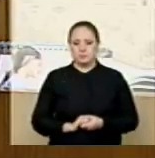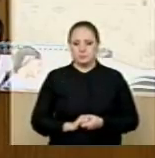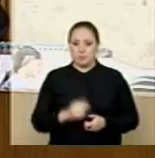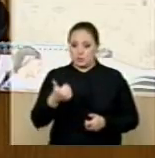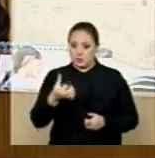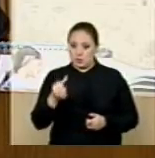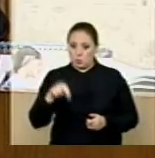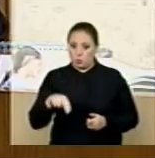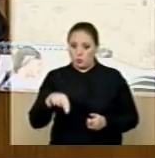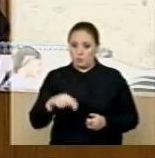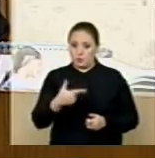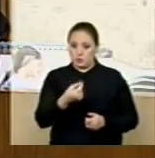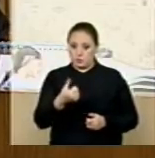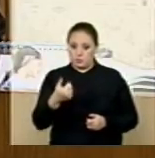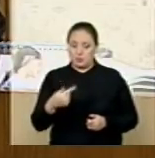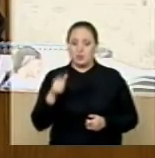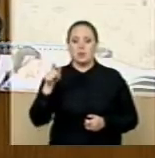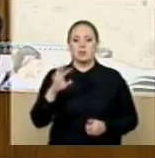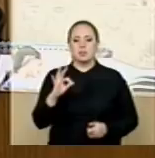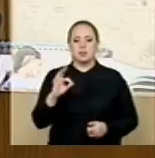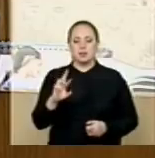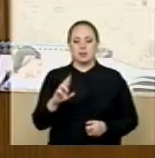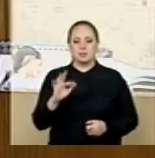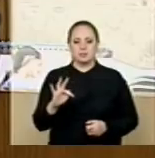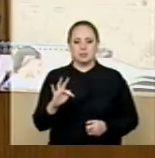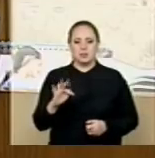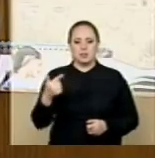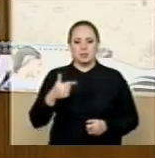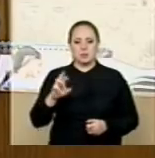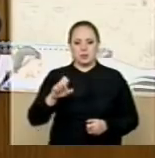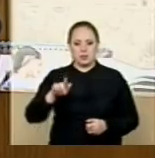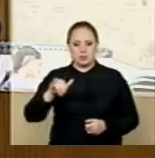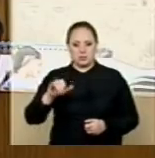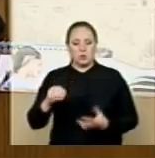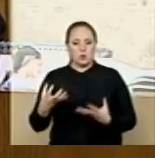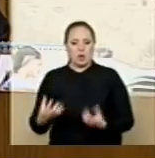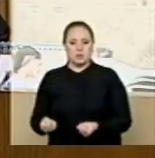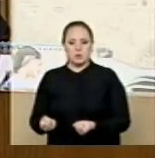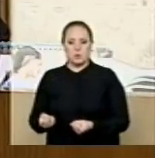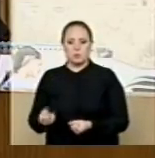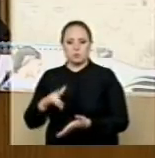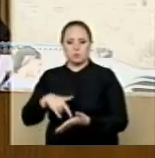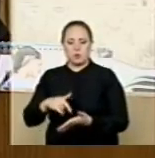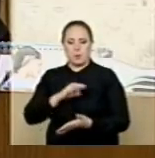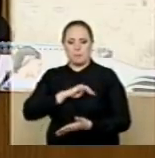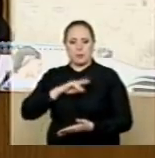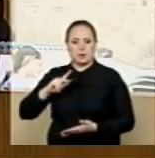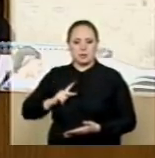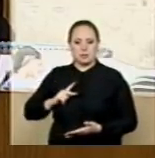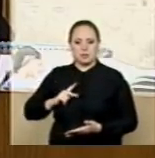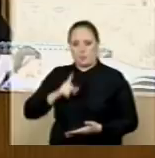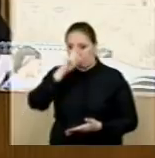Regional Federal da 2ª Região, acolhendo o pedido do Ministério Público Federal, determinou a